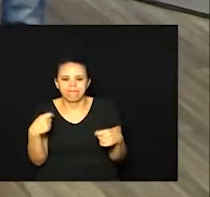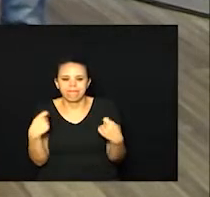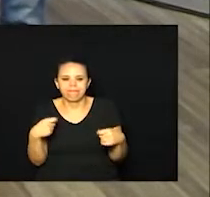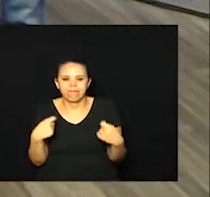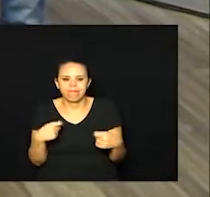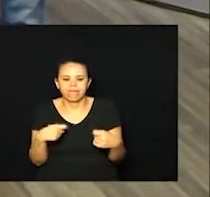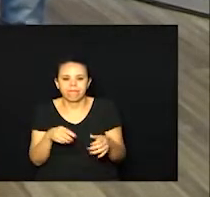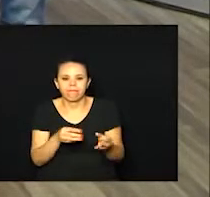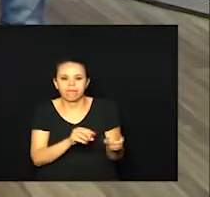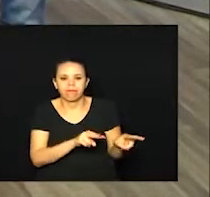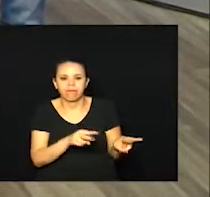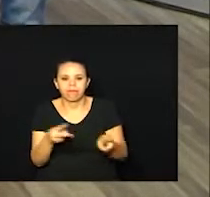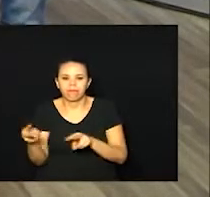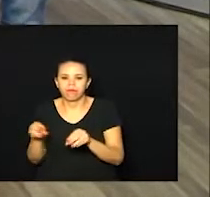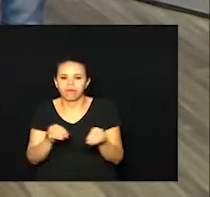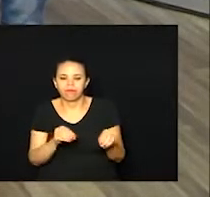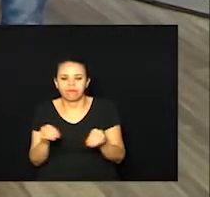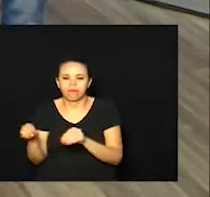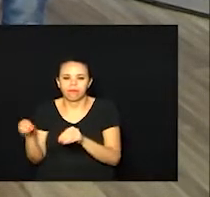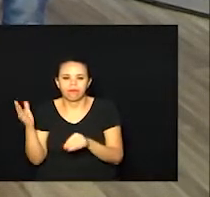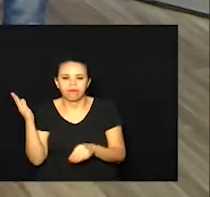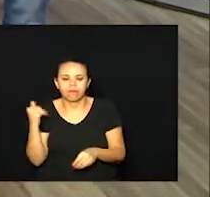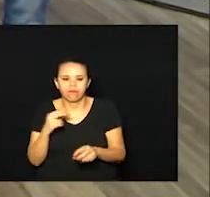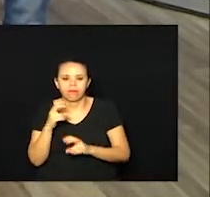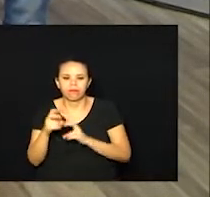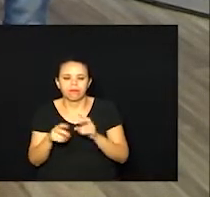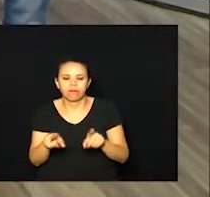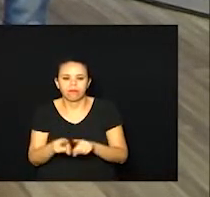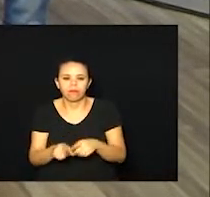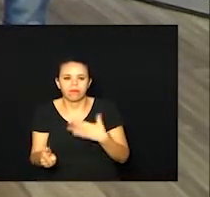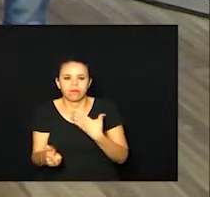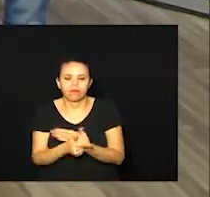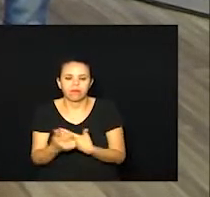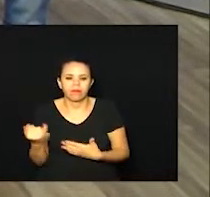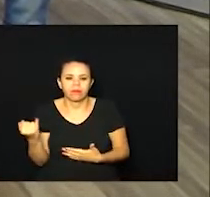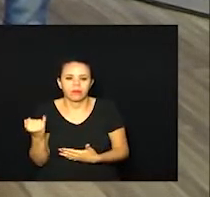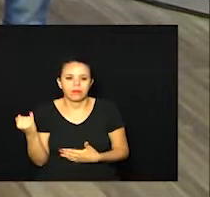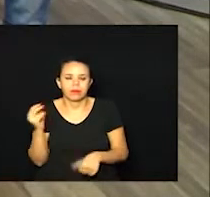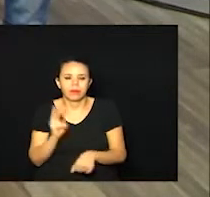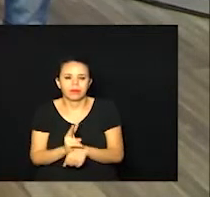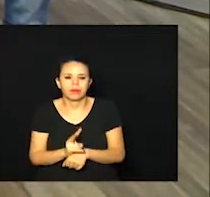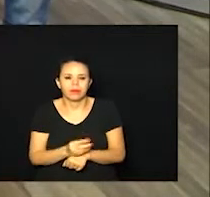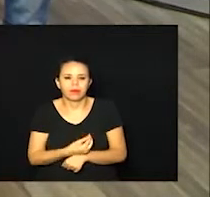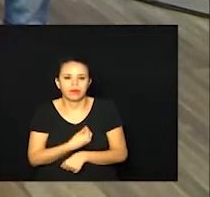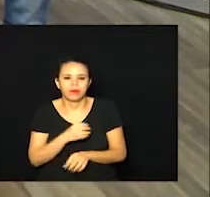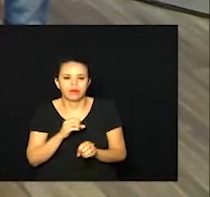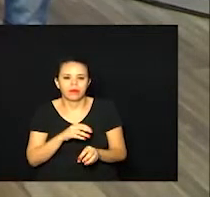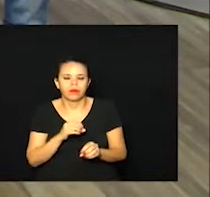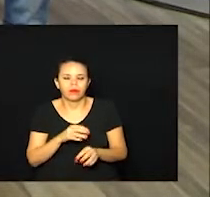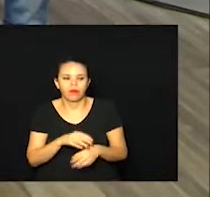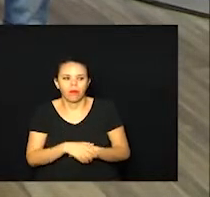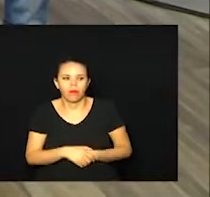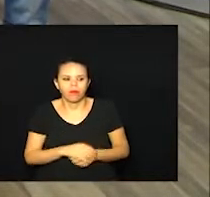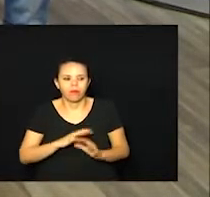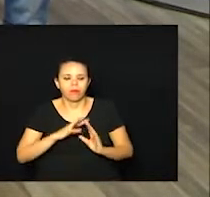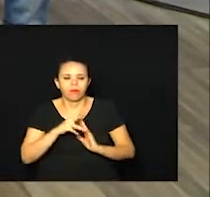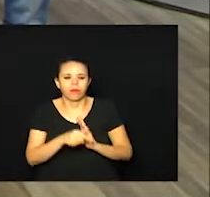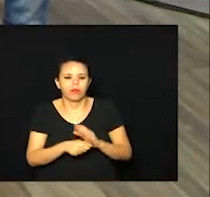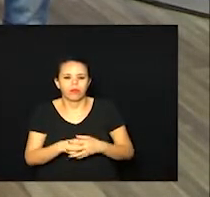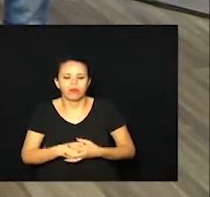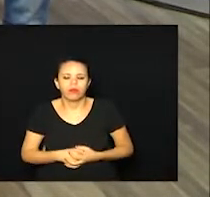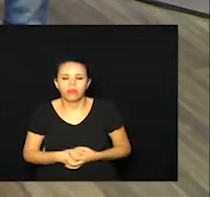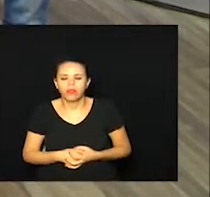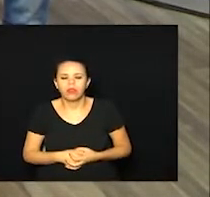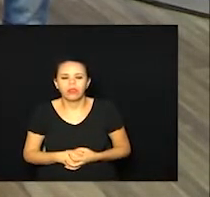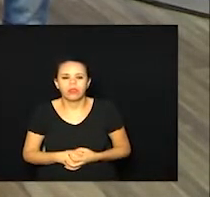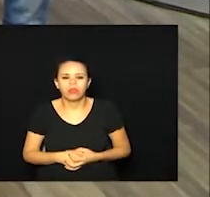ser transferidos. A gente sabe que o Bosque tem um papel importante de preservação, de educação ambiental, é um